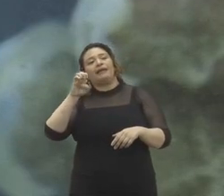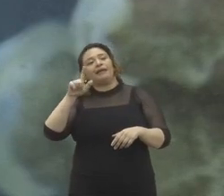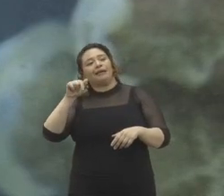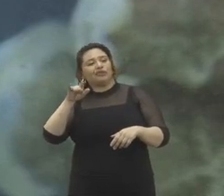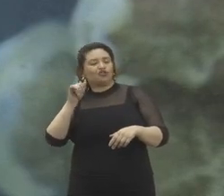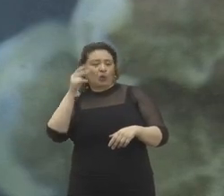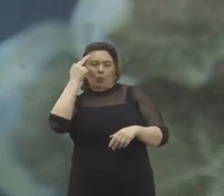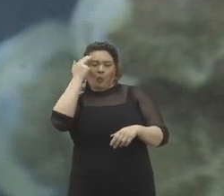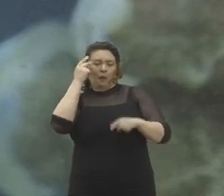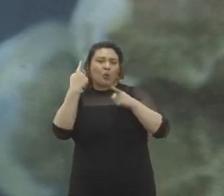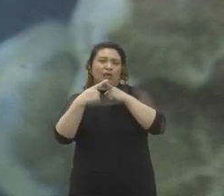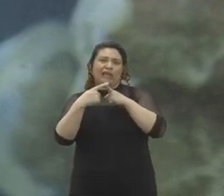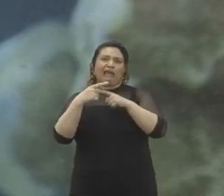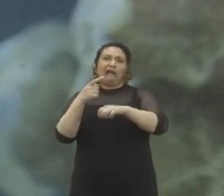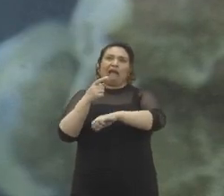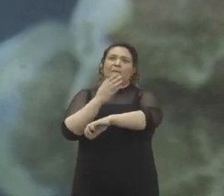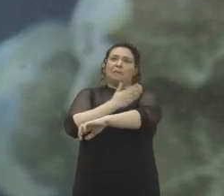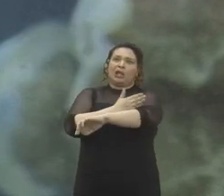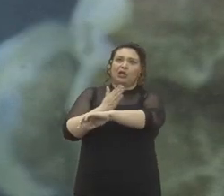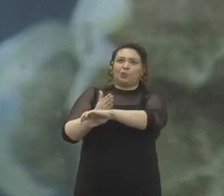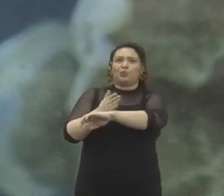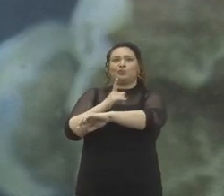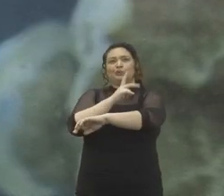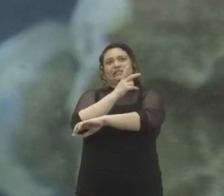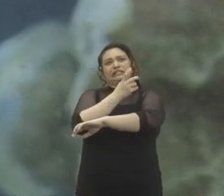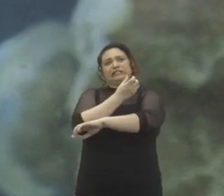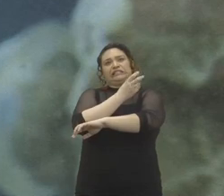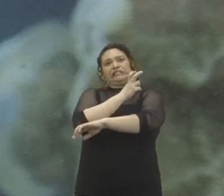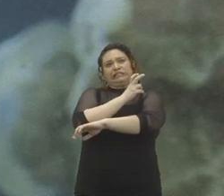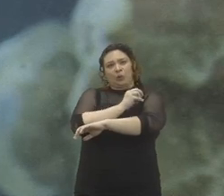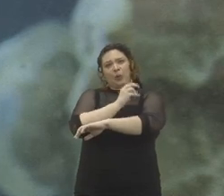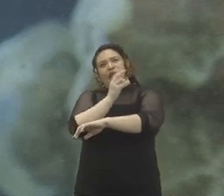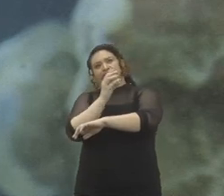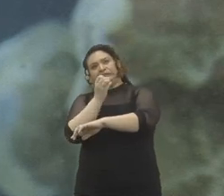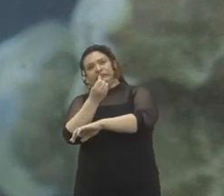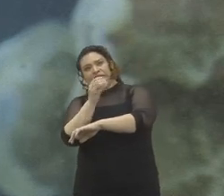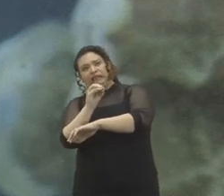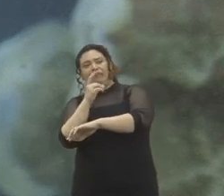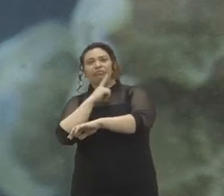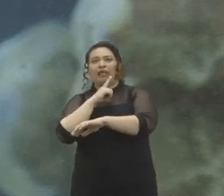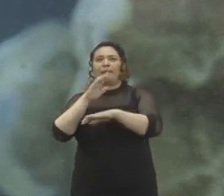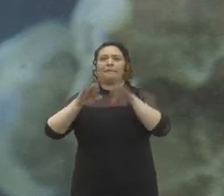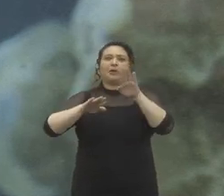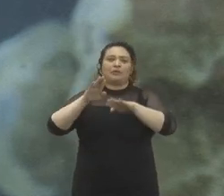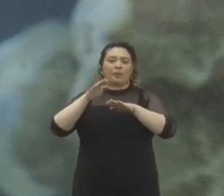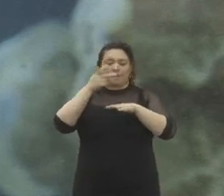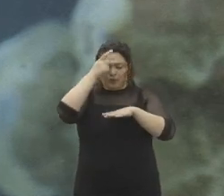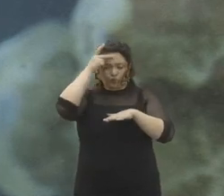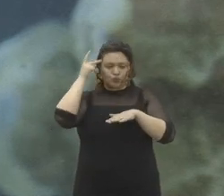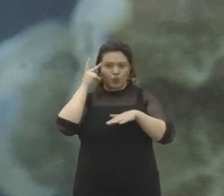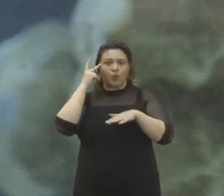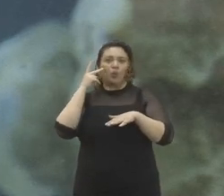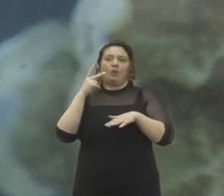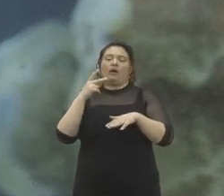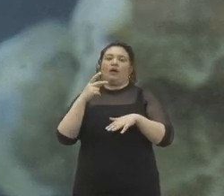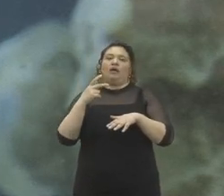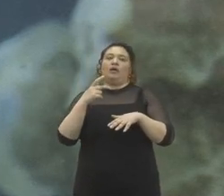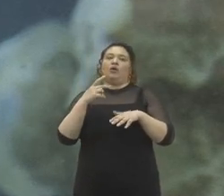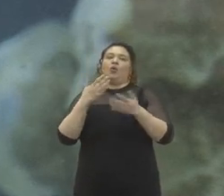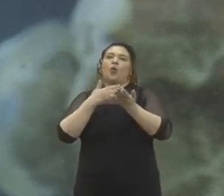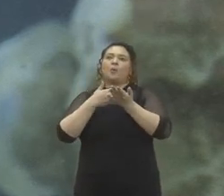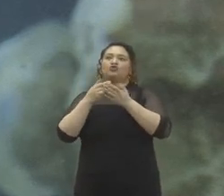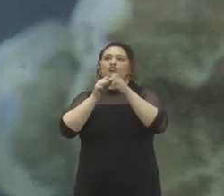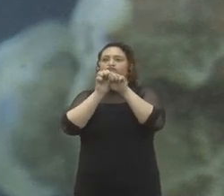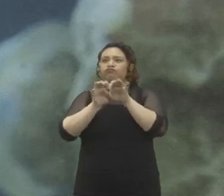60 a houve uma migração grande de de pessoas quando a Dinamarca começou de alguma forma